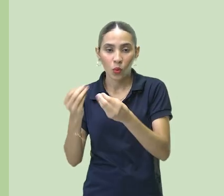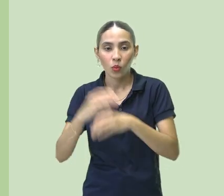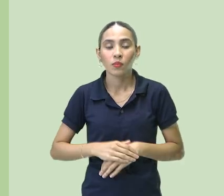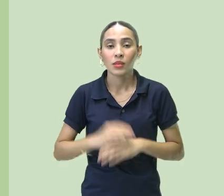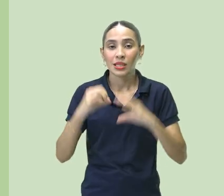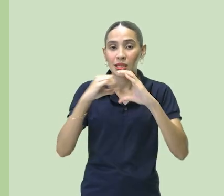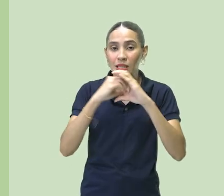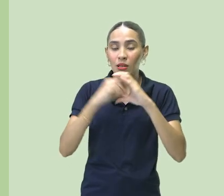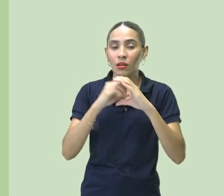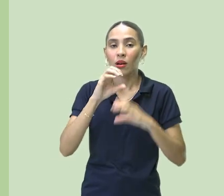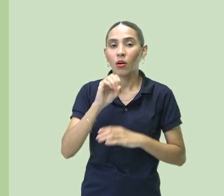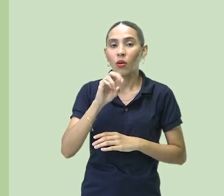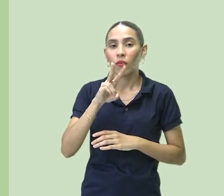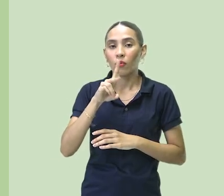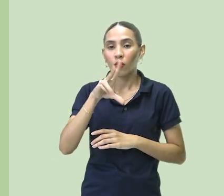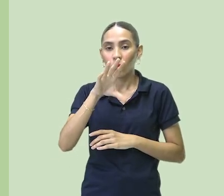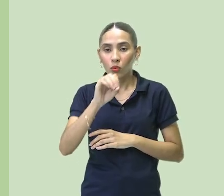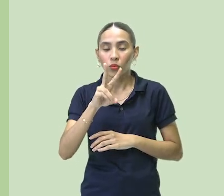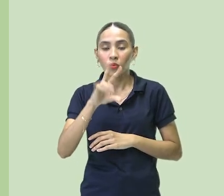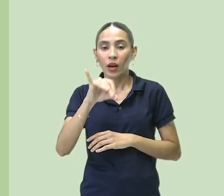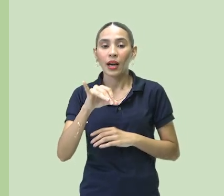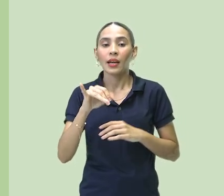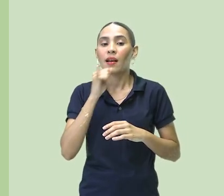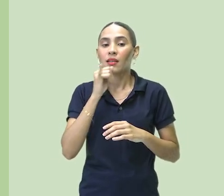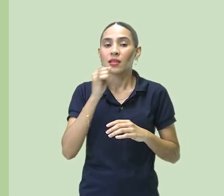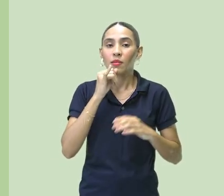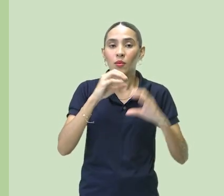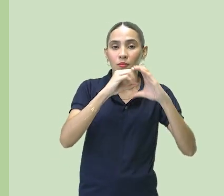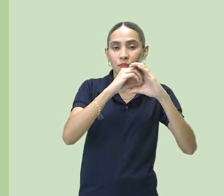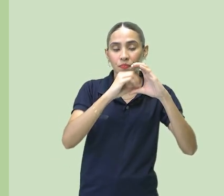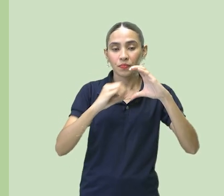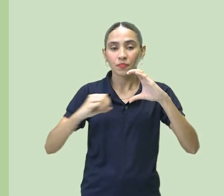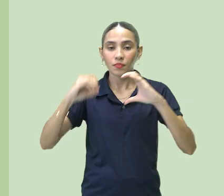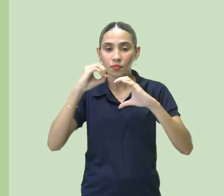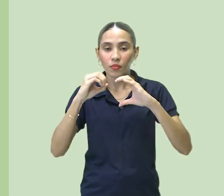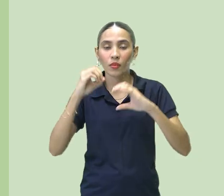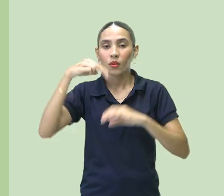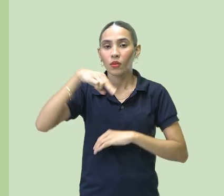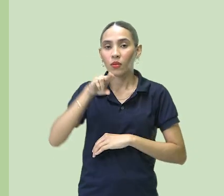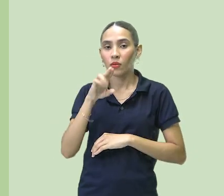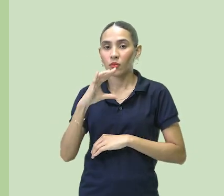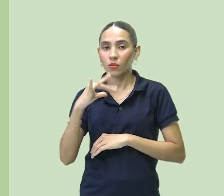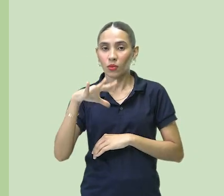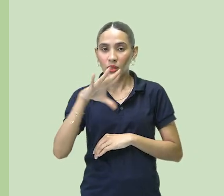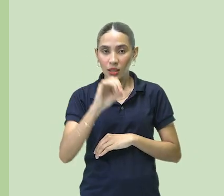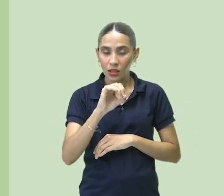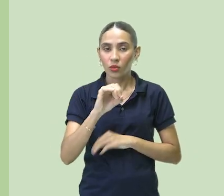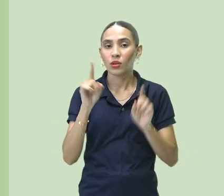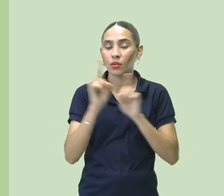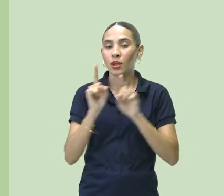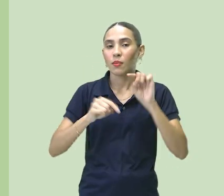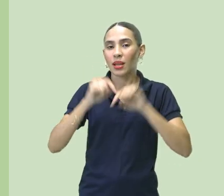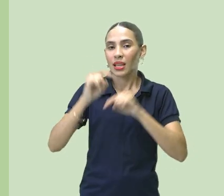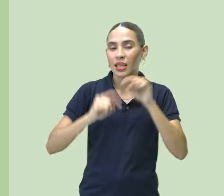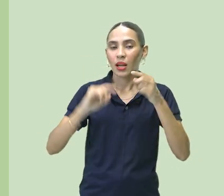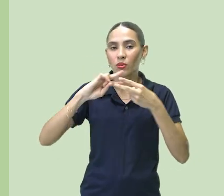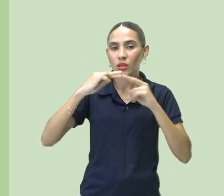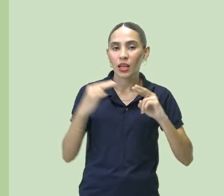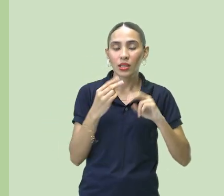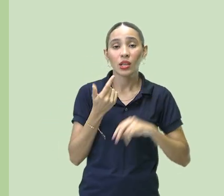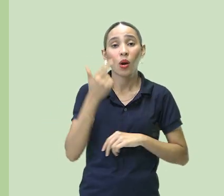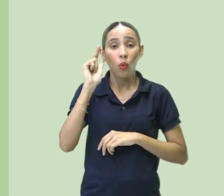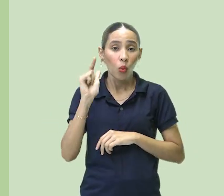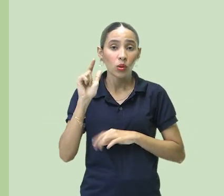uma célula óvulo, né, que ela vai ser retirada aí o núcleo, né, o material genético, e a